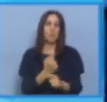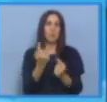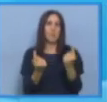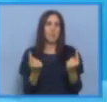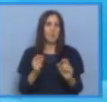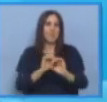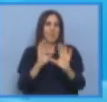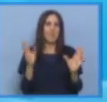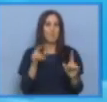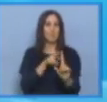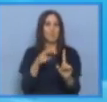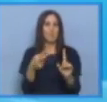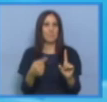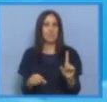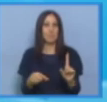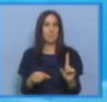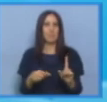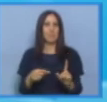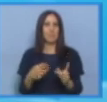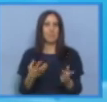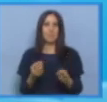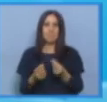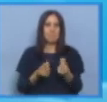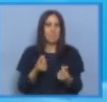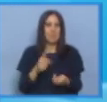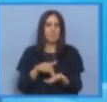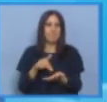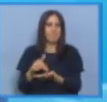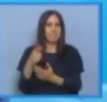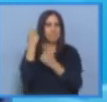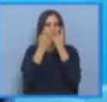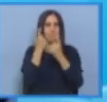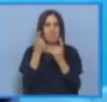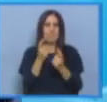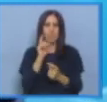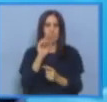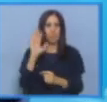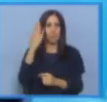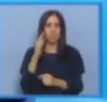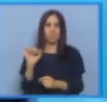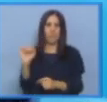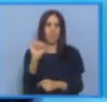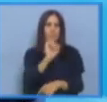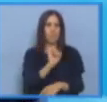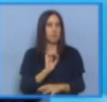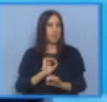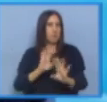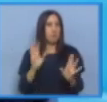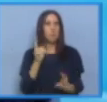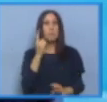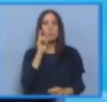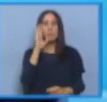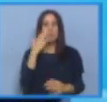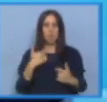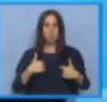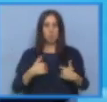tem a sua perspectiva e a sua maneira de estar e de pensar, que considera a mais importante, claro que... Só que uma coisa que eu acho importante é,